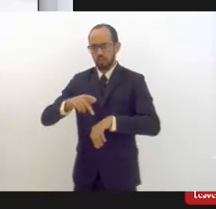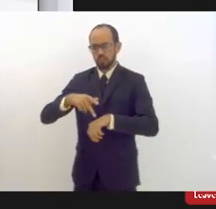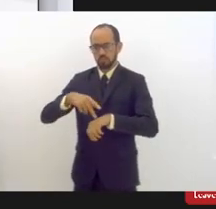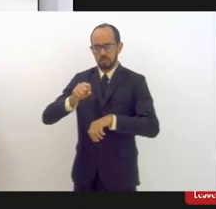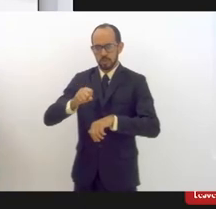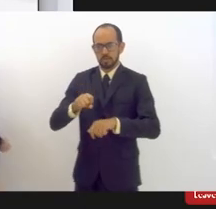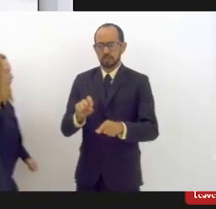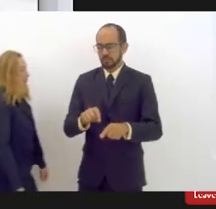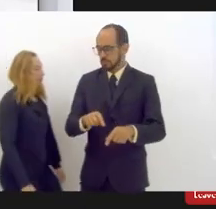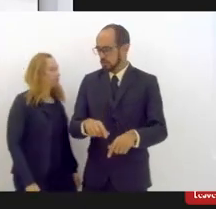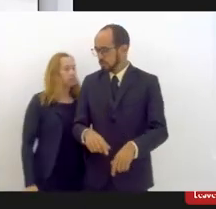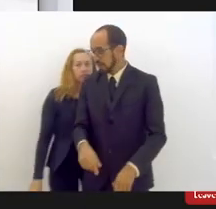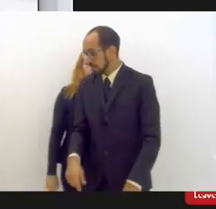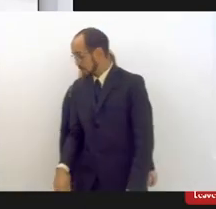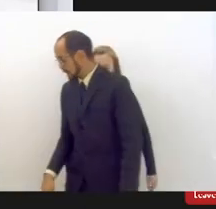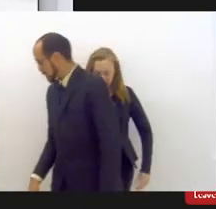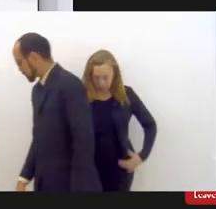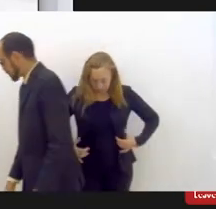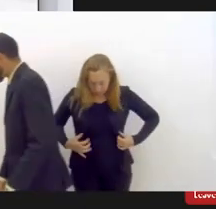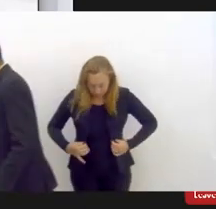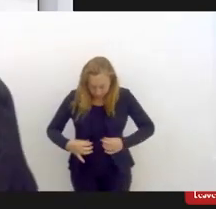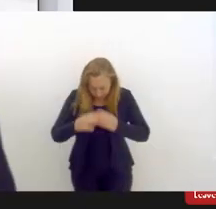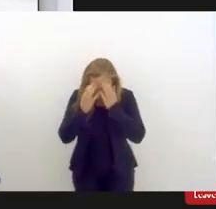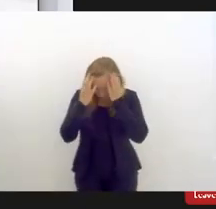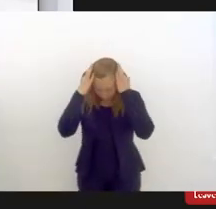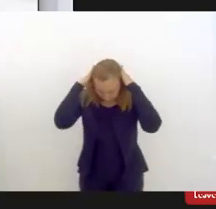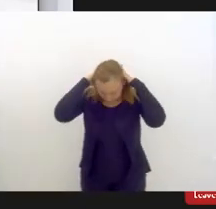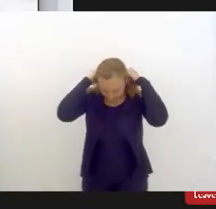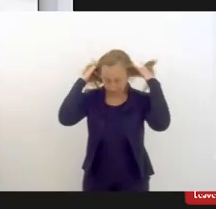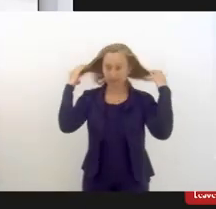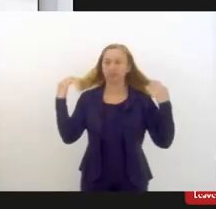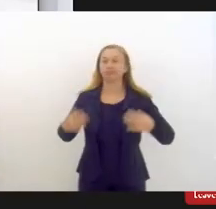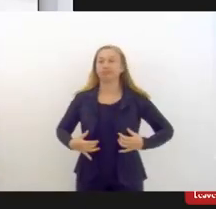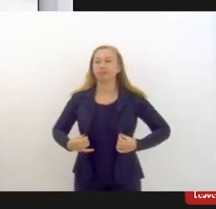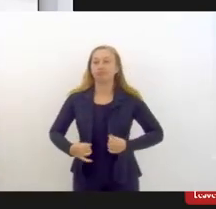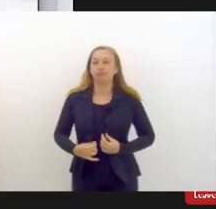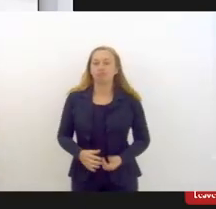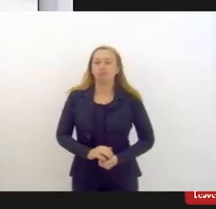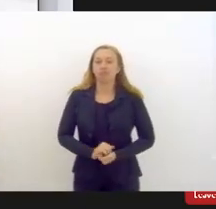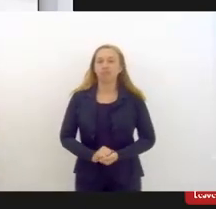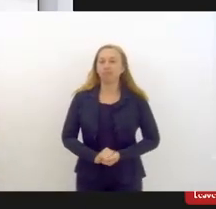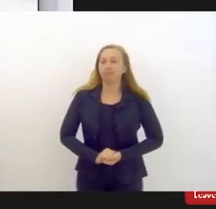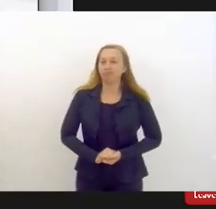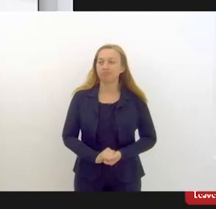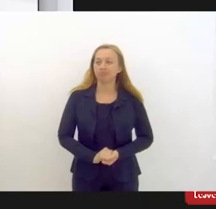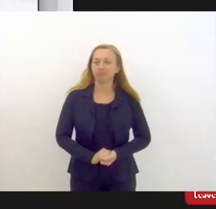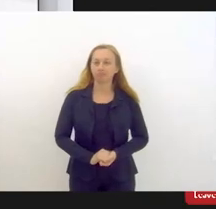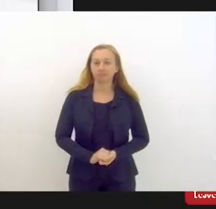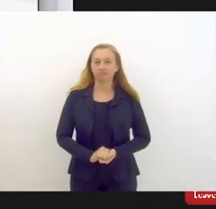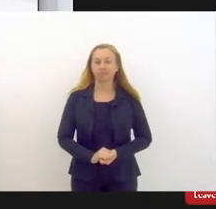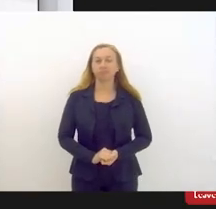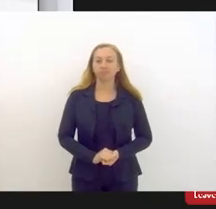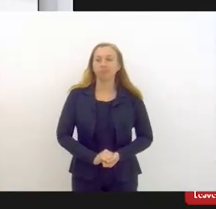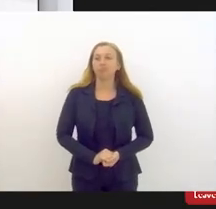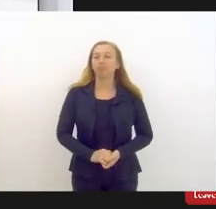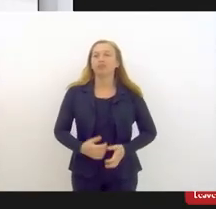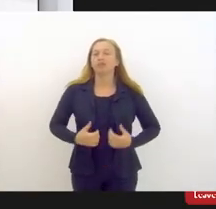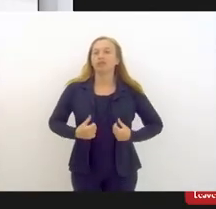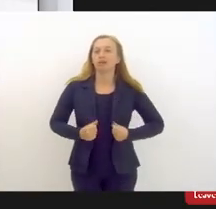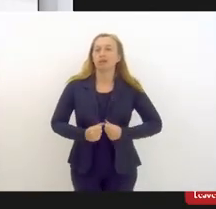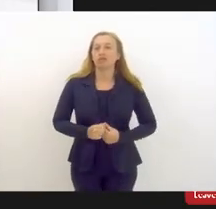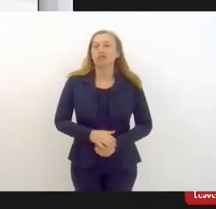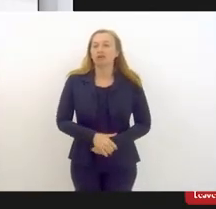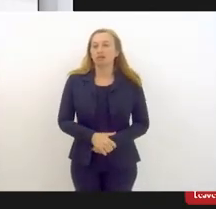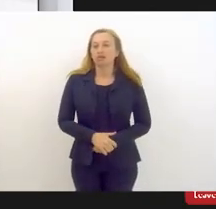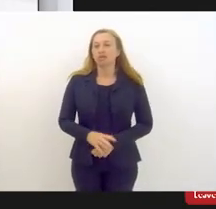temática antirracista, comunicação não violenta, uma formação específica para os professores de socioeducação, mentoria